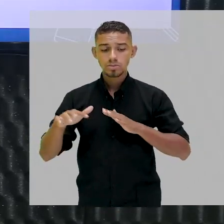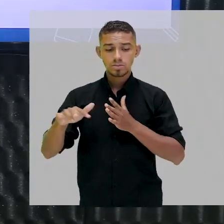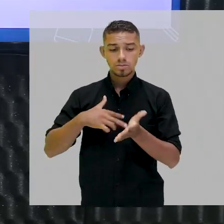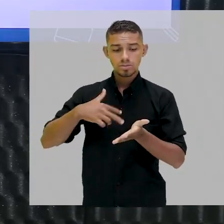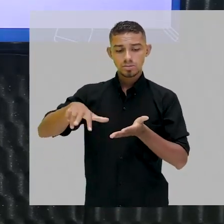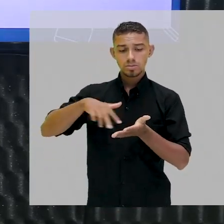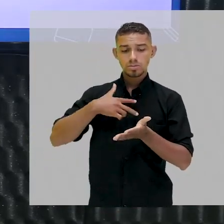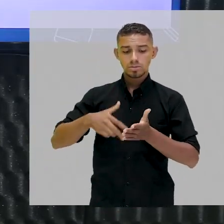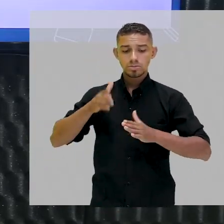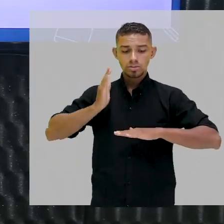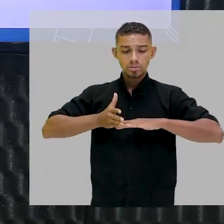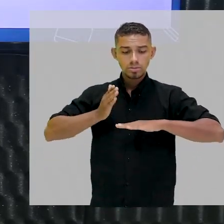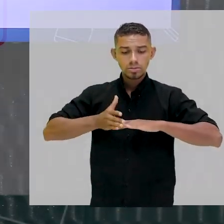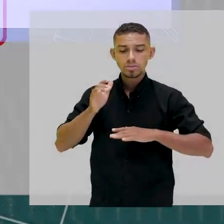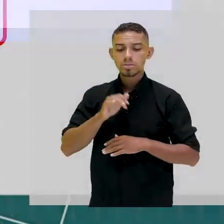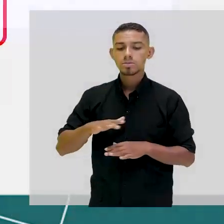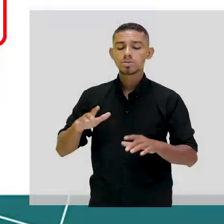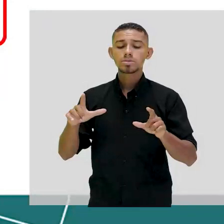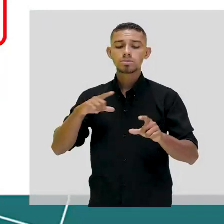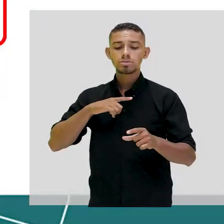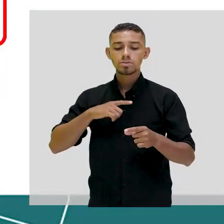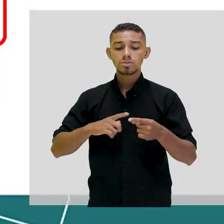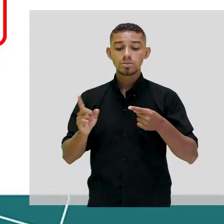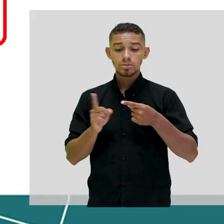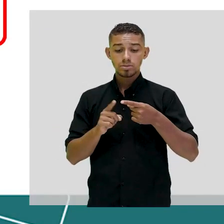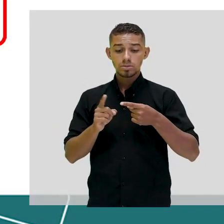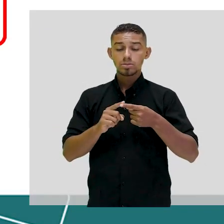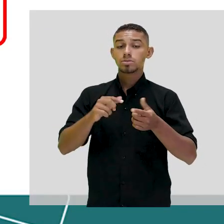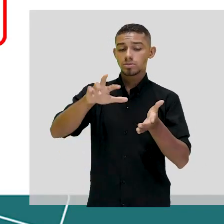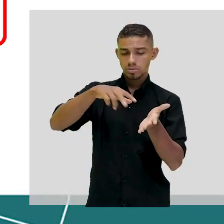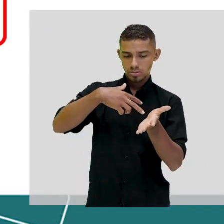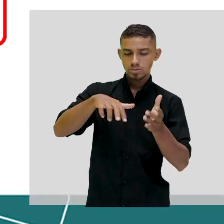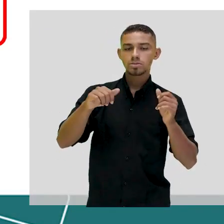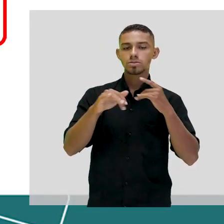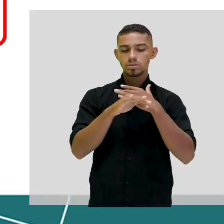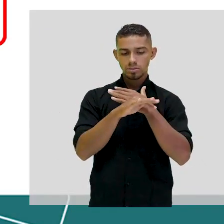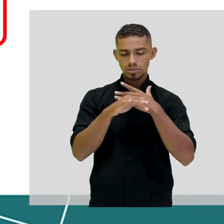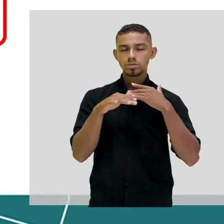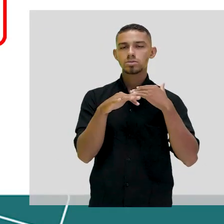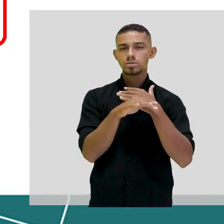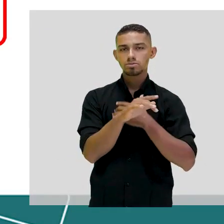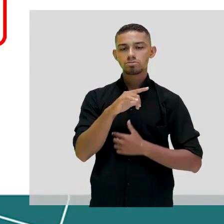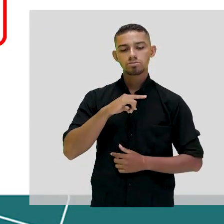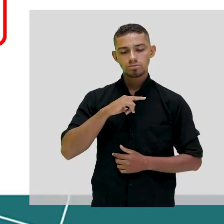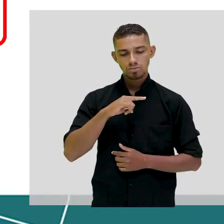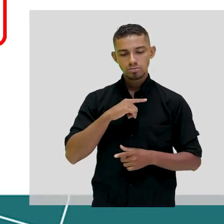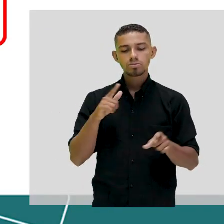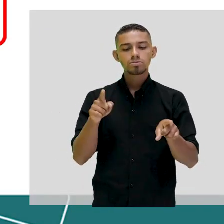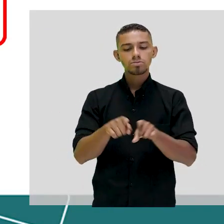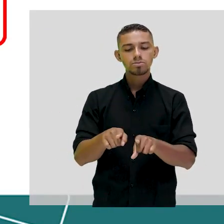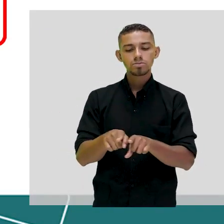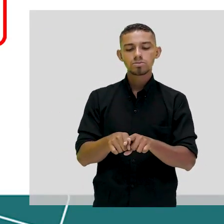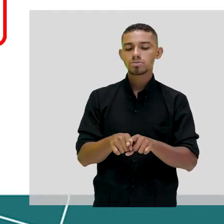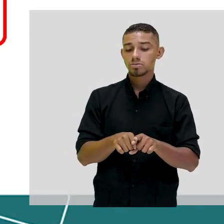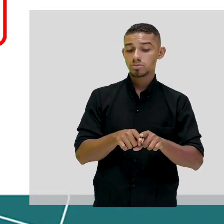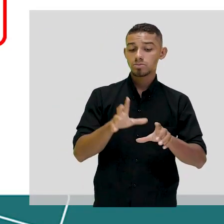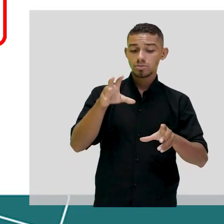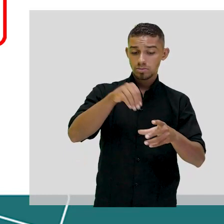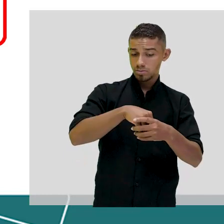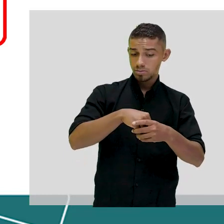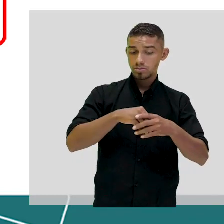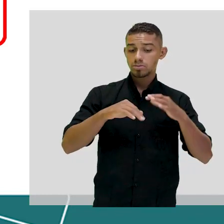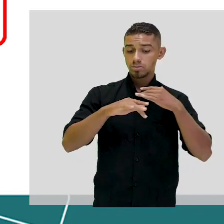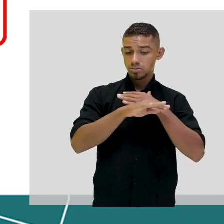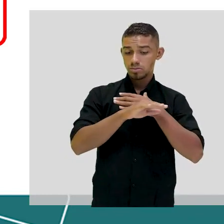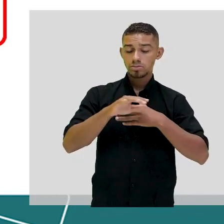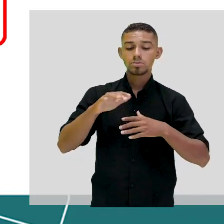dança moderna e a dança contemporânea, tá o quê? Tá as danças urbanas. E dentro das danças urbanas, quem está